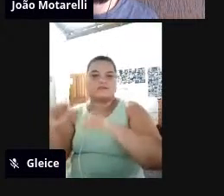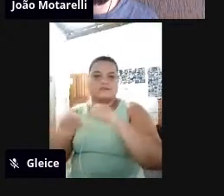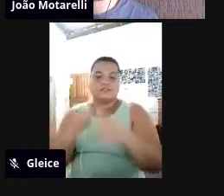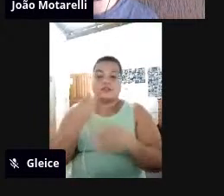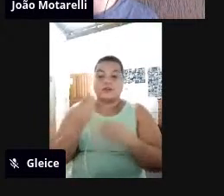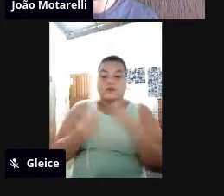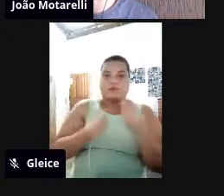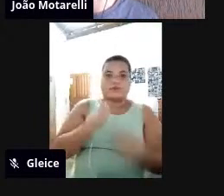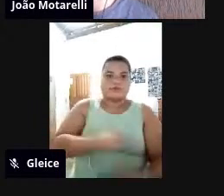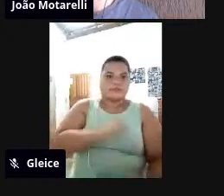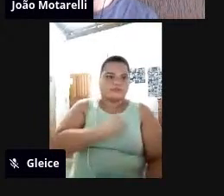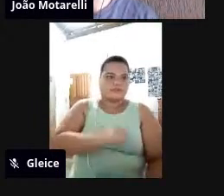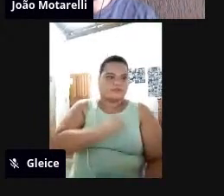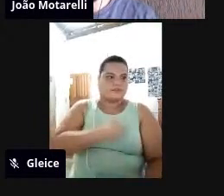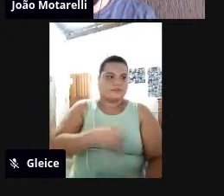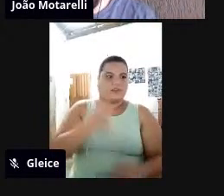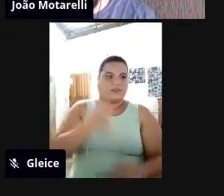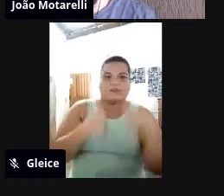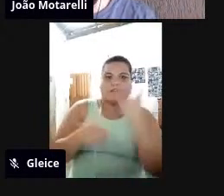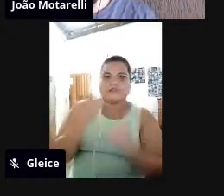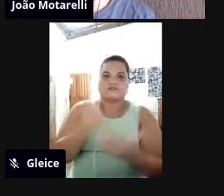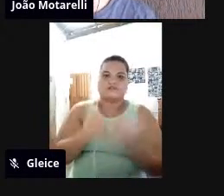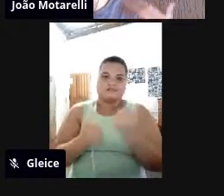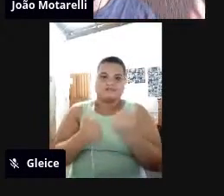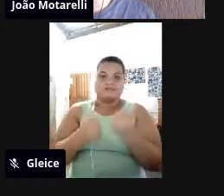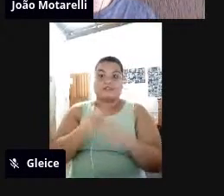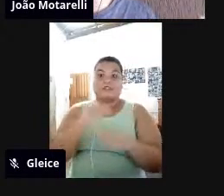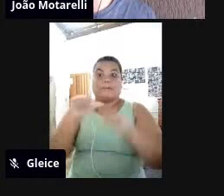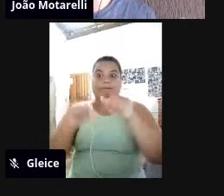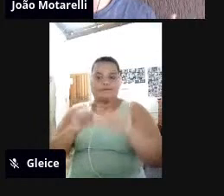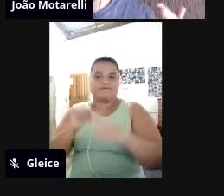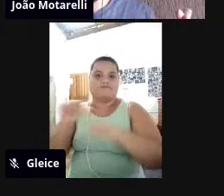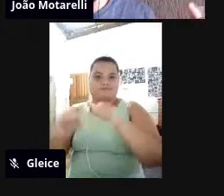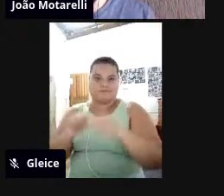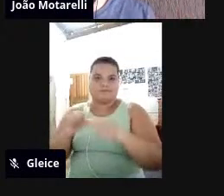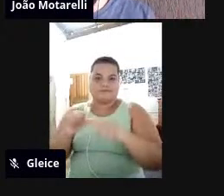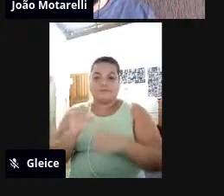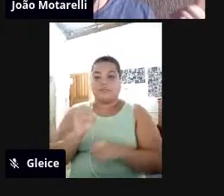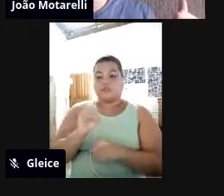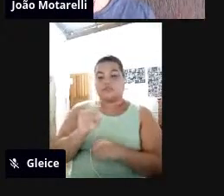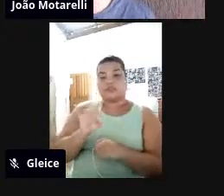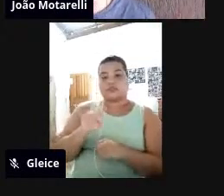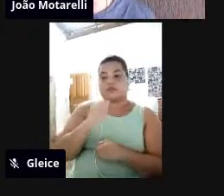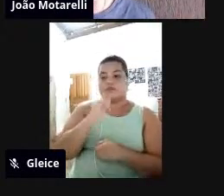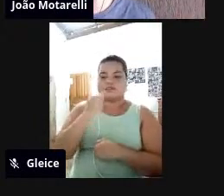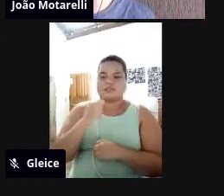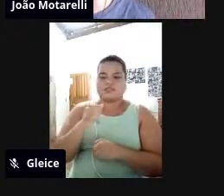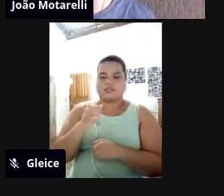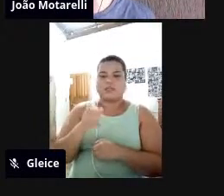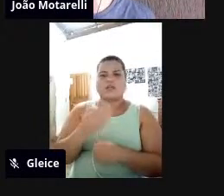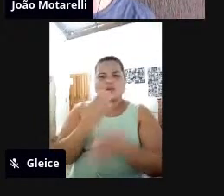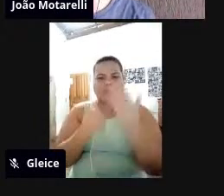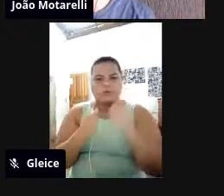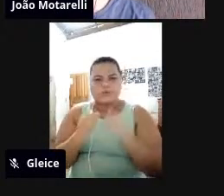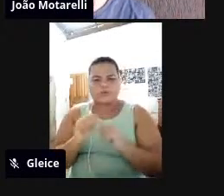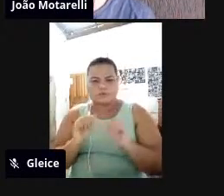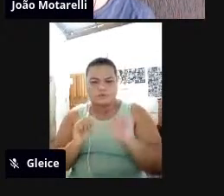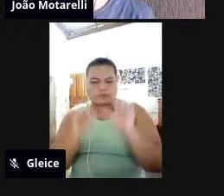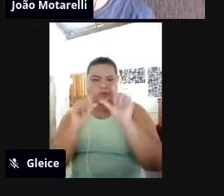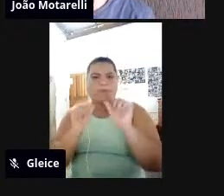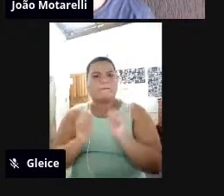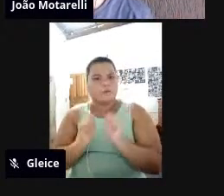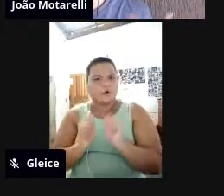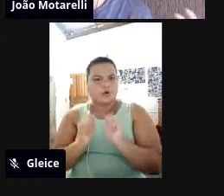o consumo alimentar, está modificado. Então, não basta só chegar para ele e falar, come um pouco mais, toma um suplemento, você não pode comer